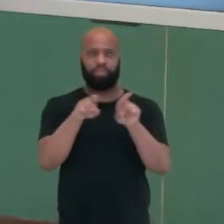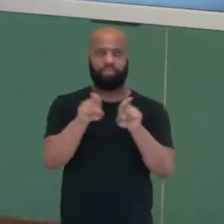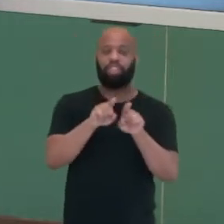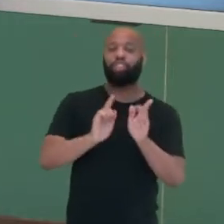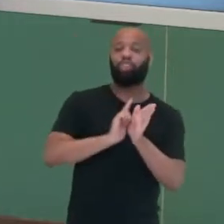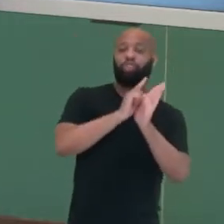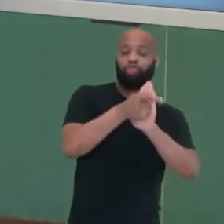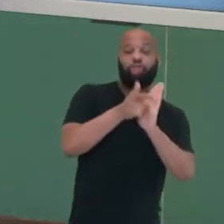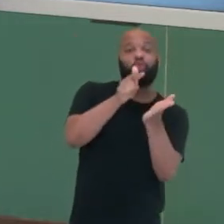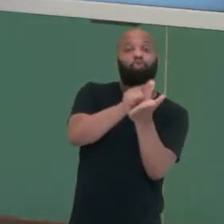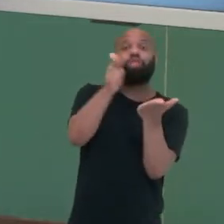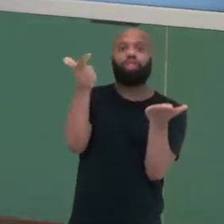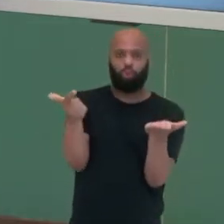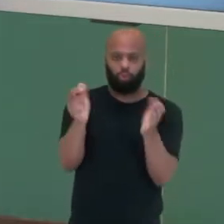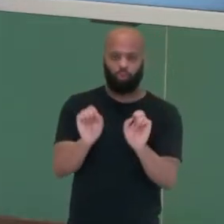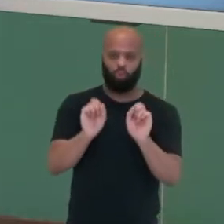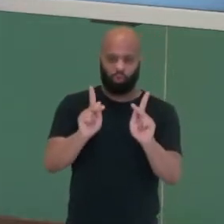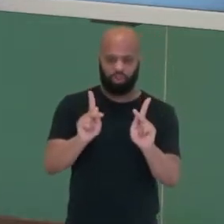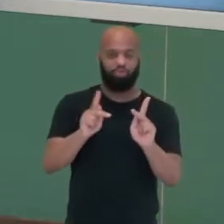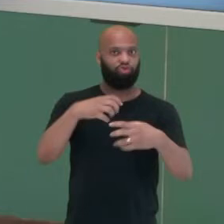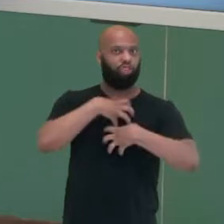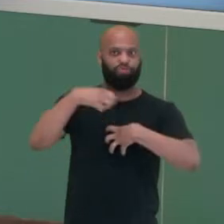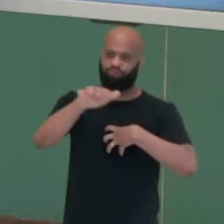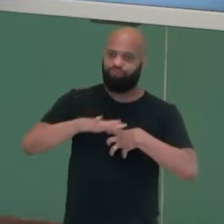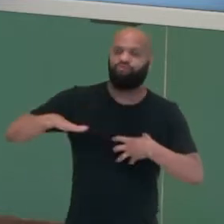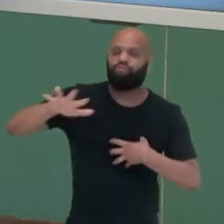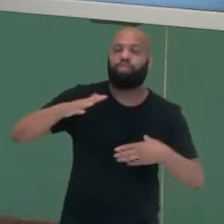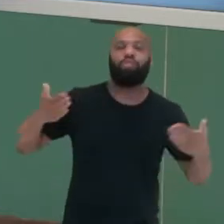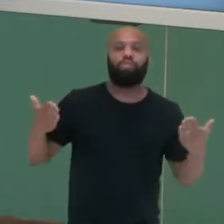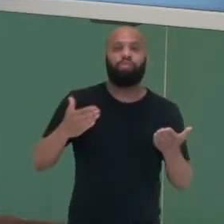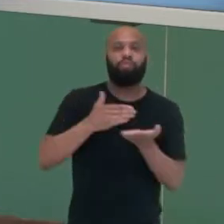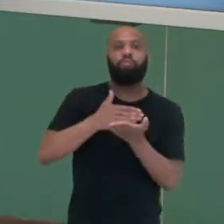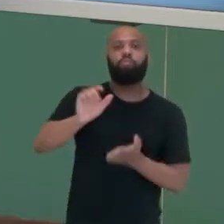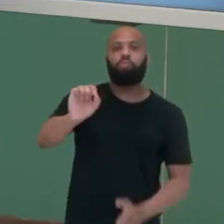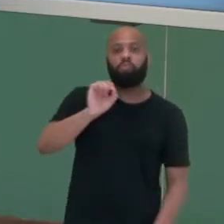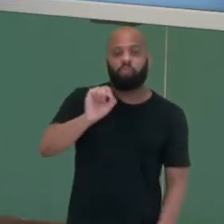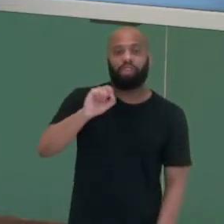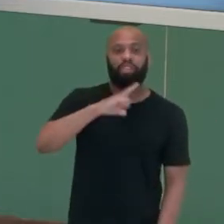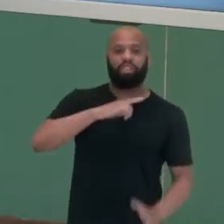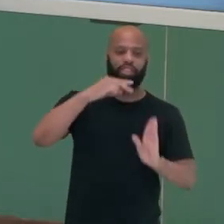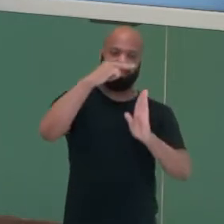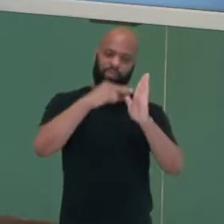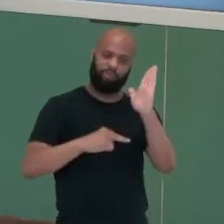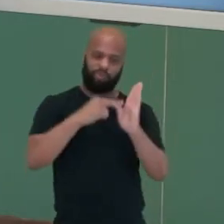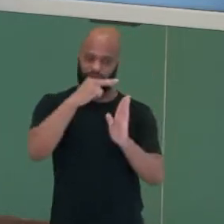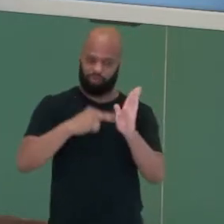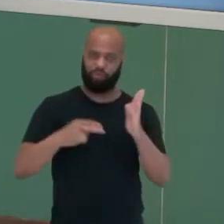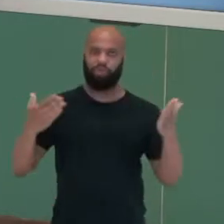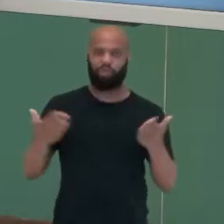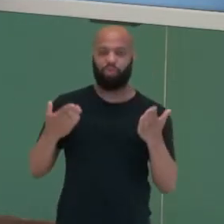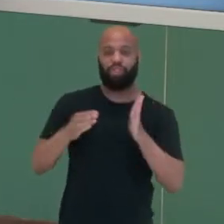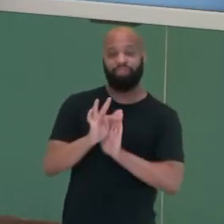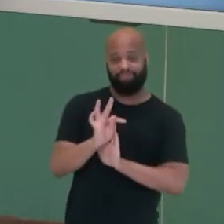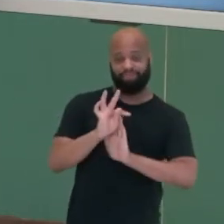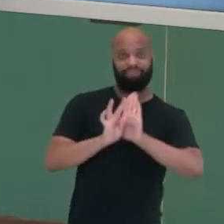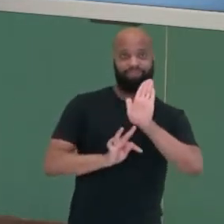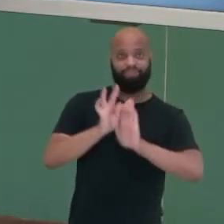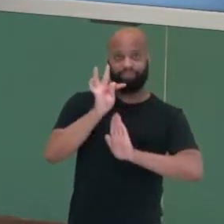gêneros jornalísticos em geral. Vamos iniciar então com a leitura de um texto, de